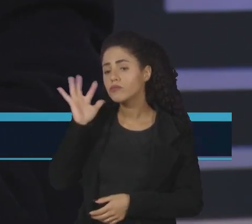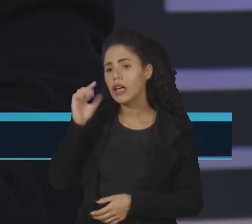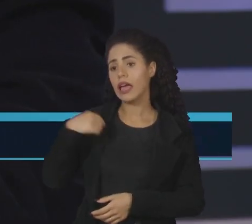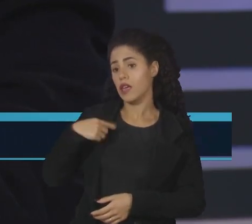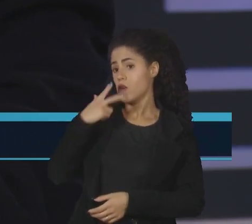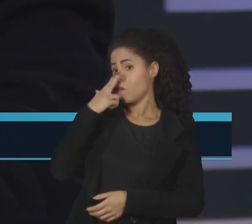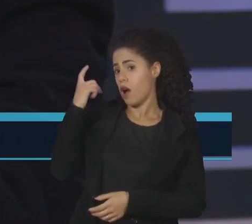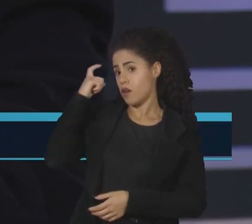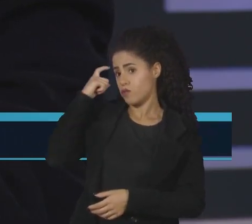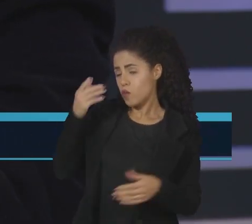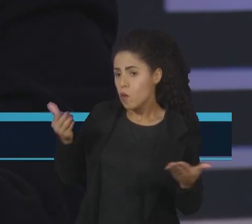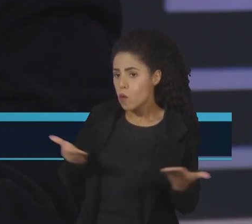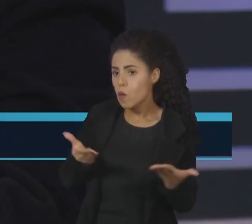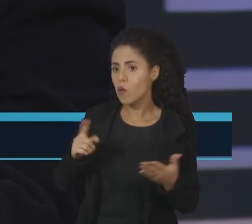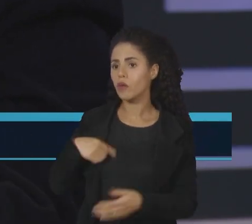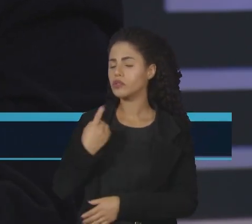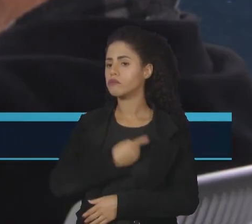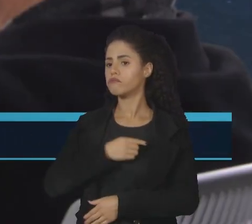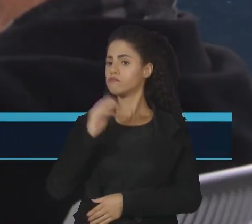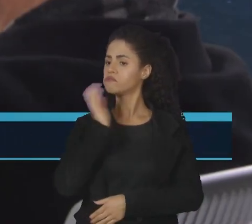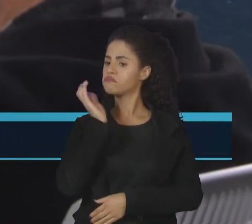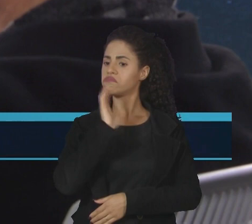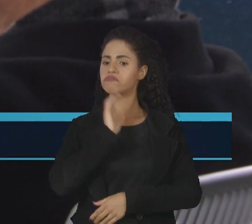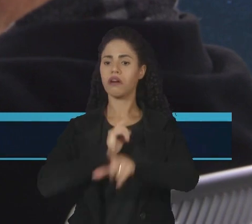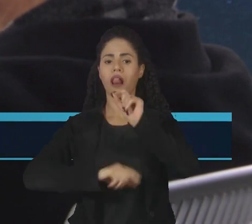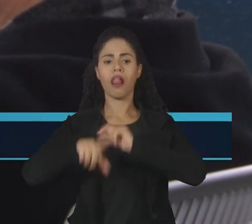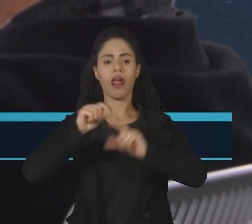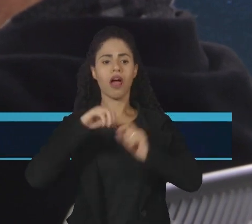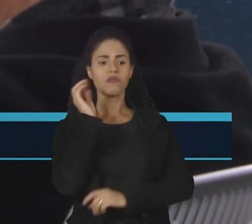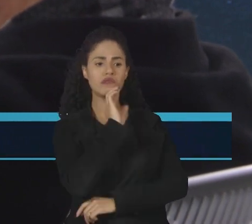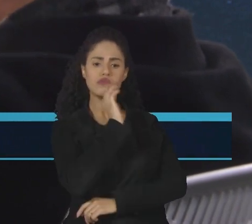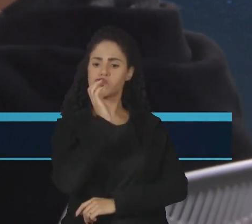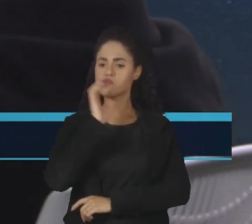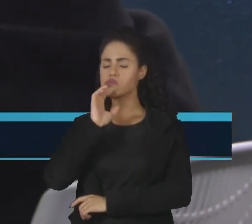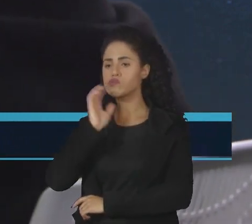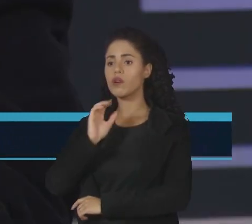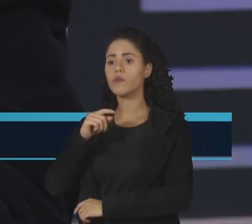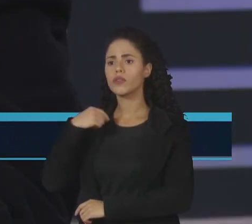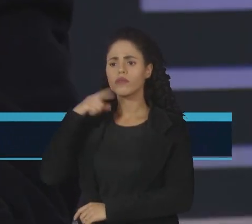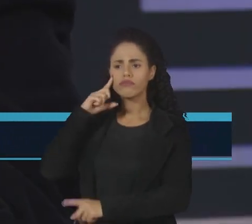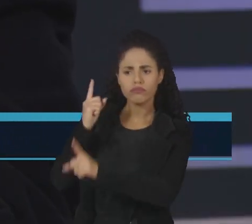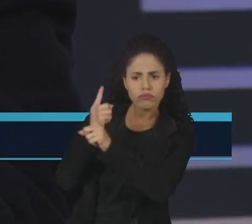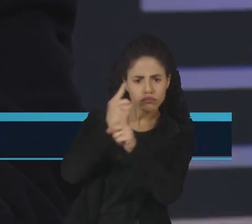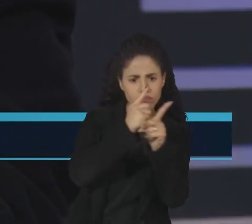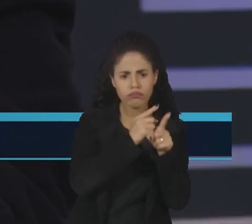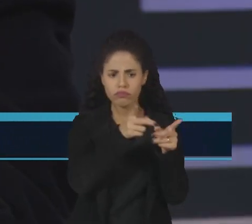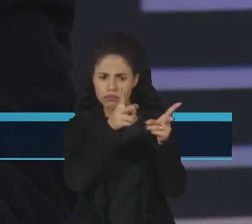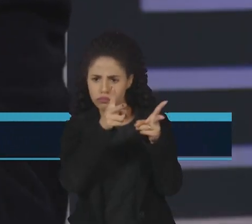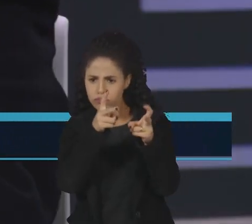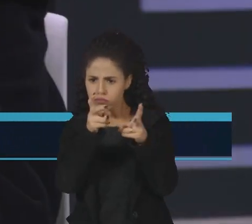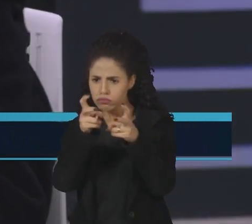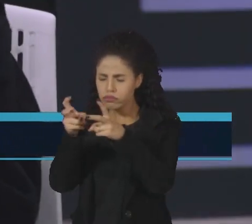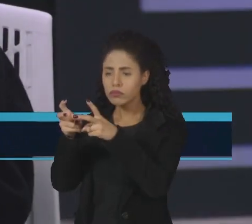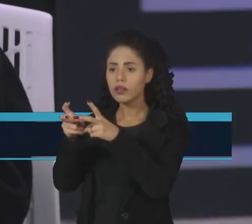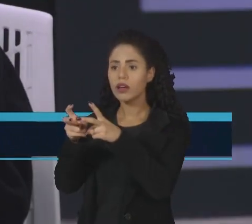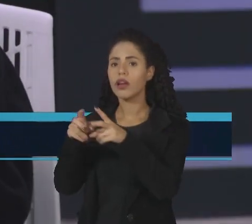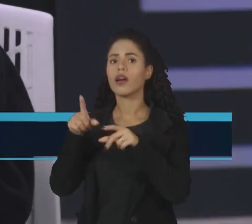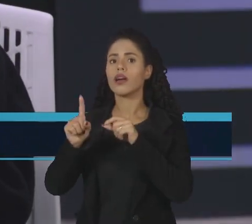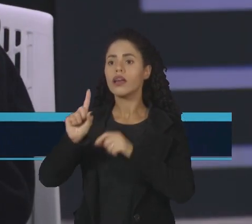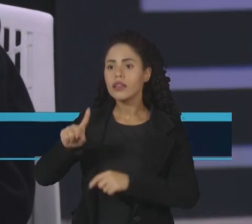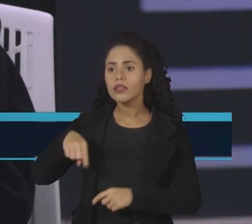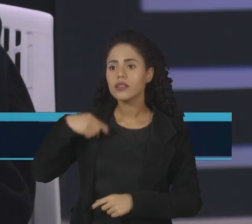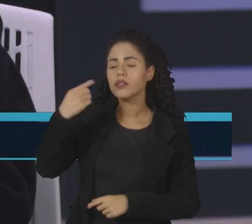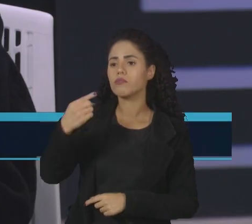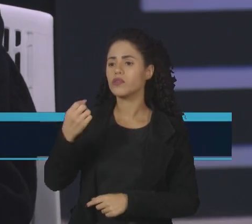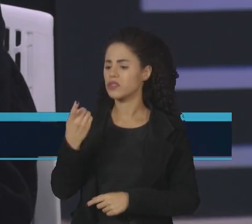que hoje a gente é muito rápido nas conclusões. Então, identifica um tipo de comportamento agora e assume que ele vai ser o mesmo